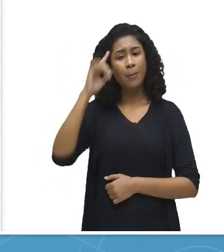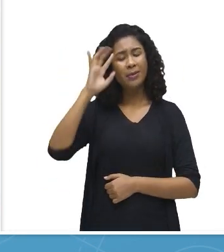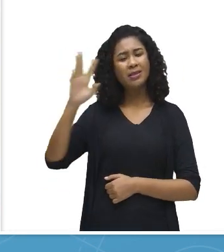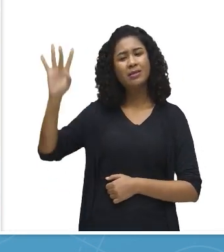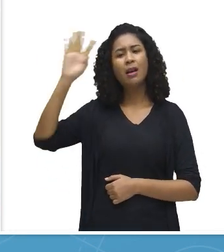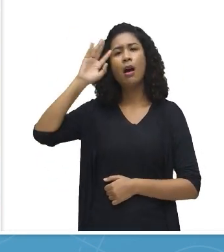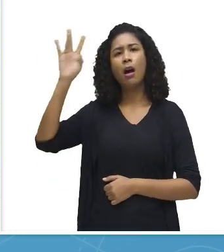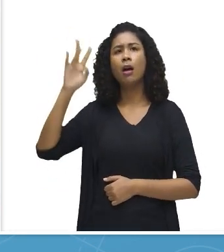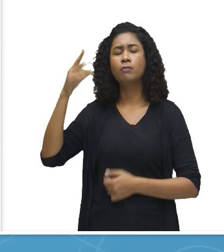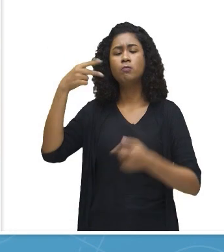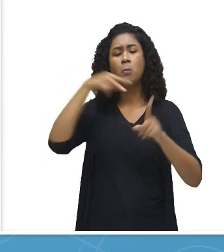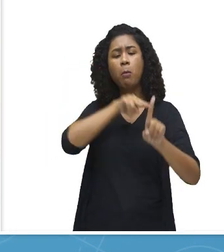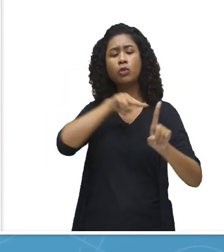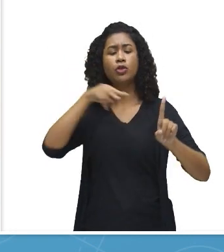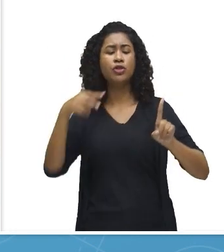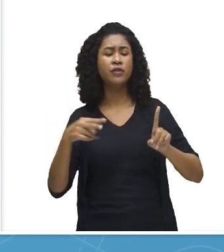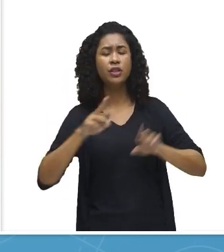mundo,